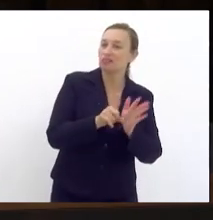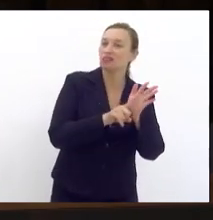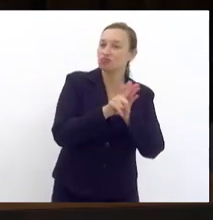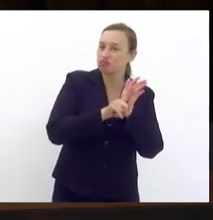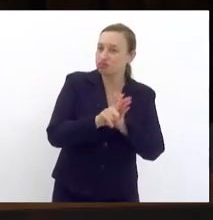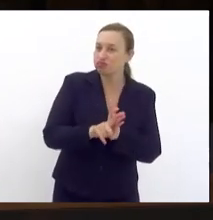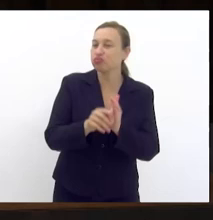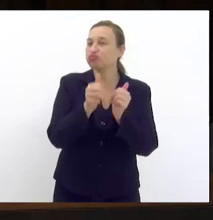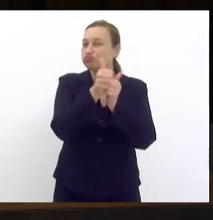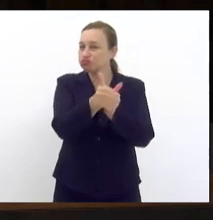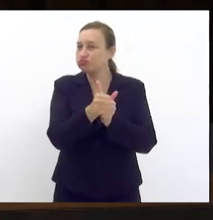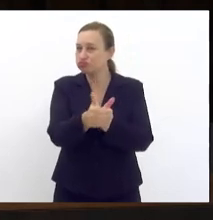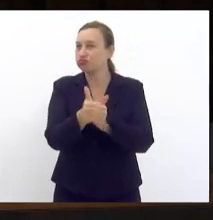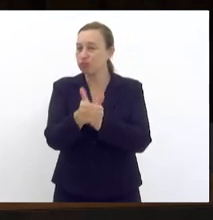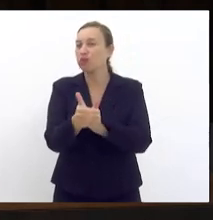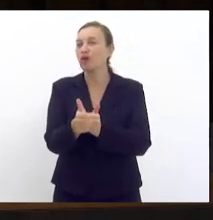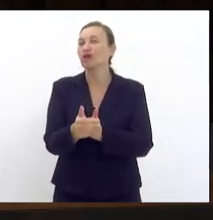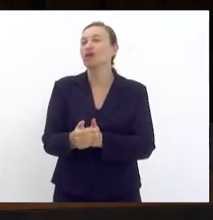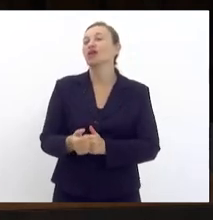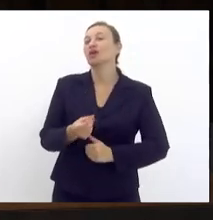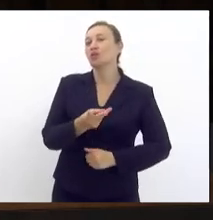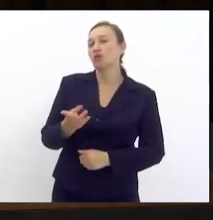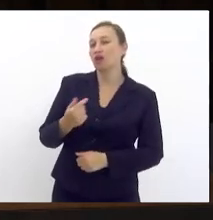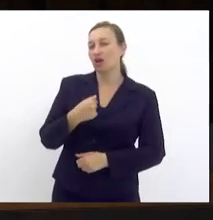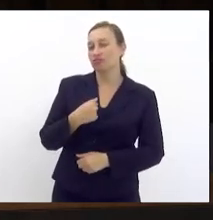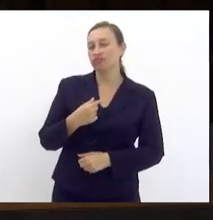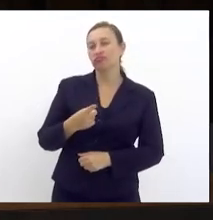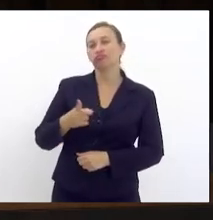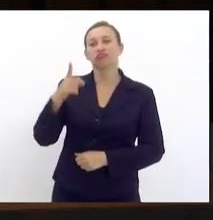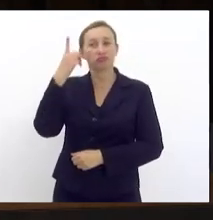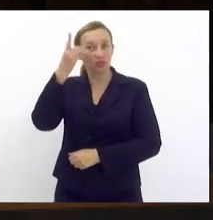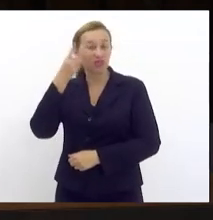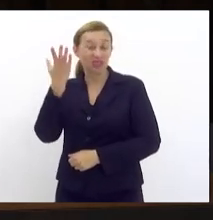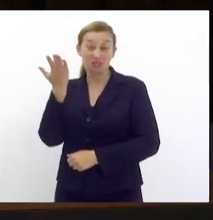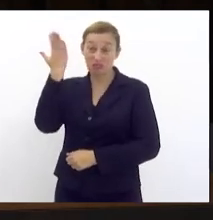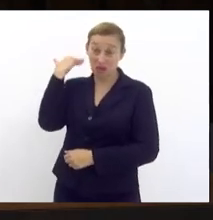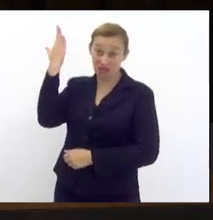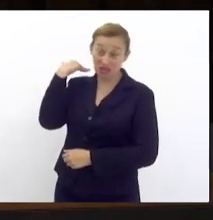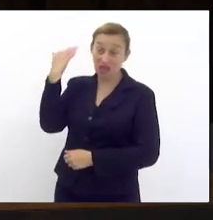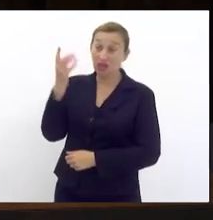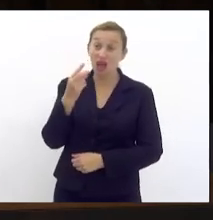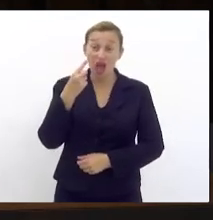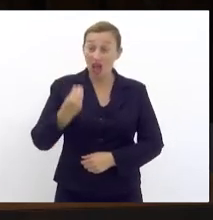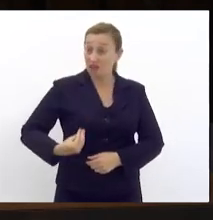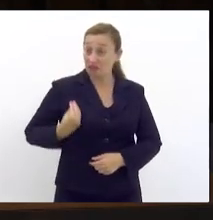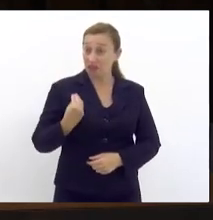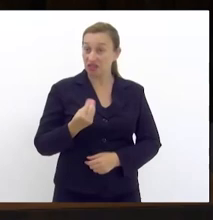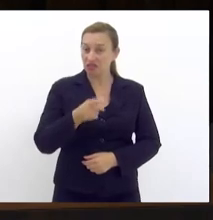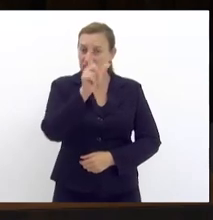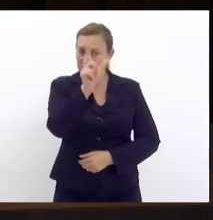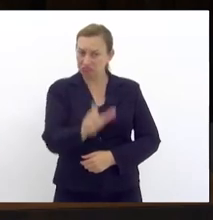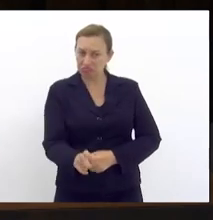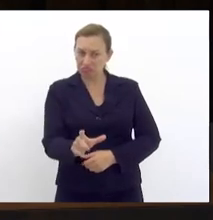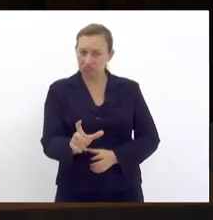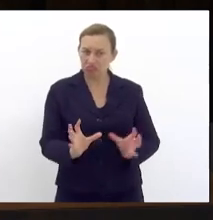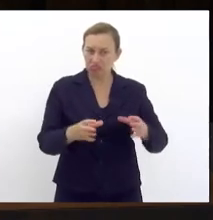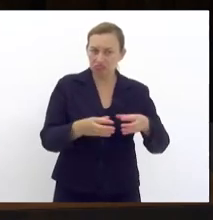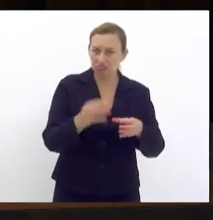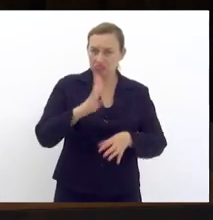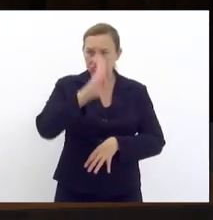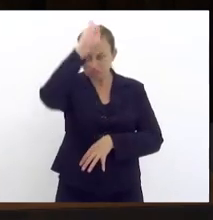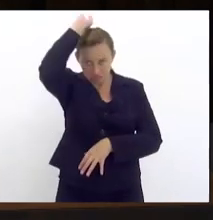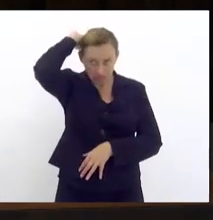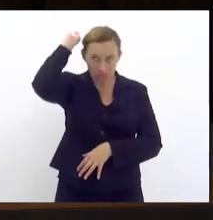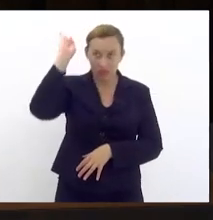de perto, enquanto deputado, tomava conta disso mais de perto, o bombeiro era sempre a instituição que gozava do